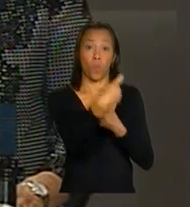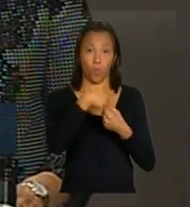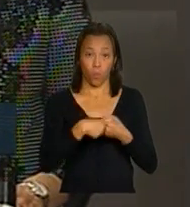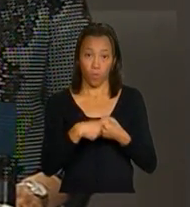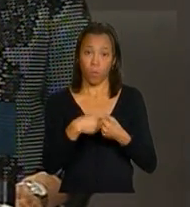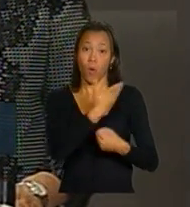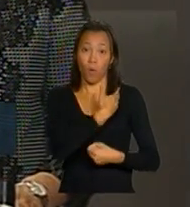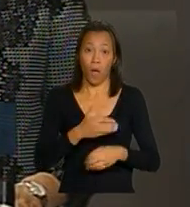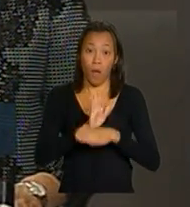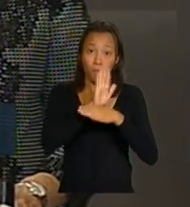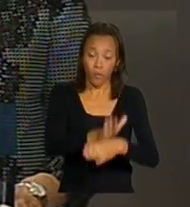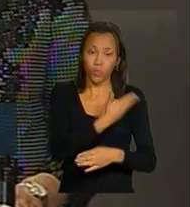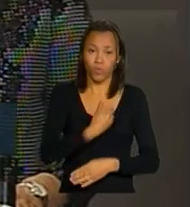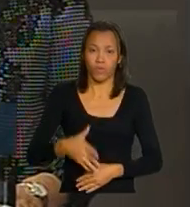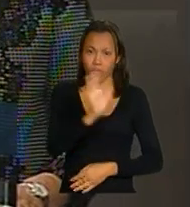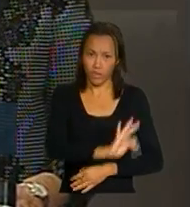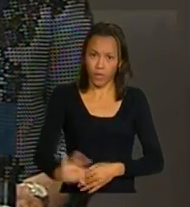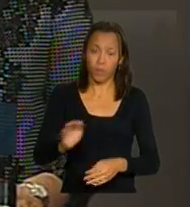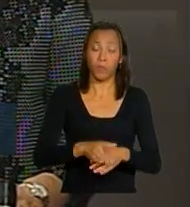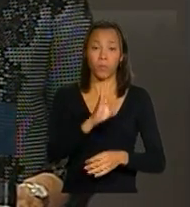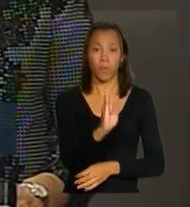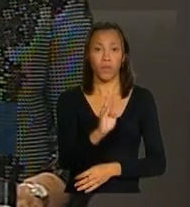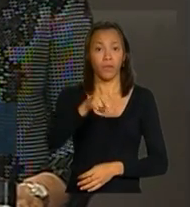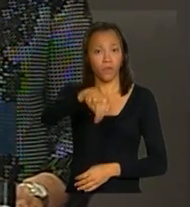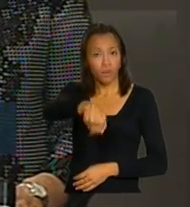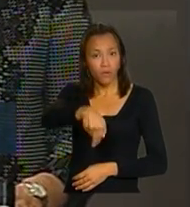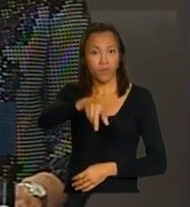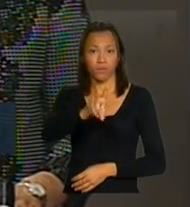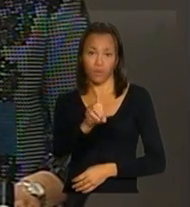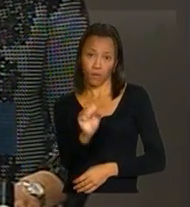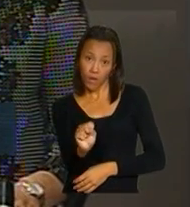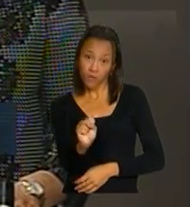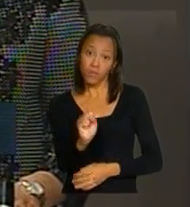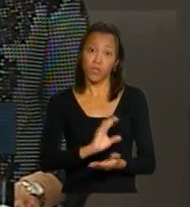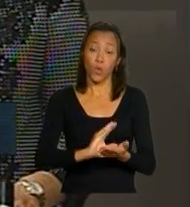federal. O BNDES ofertou